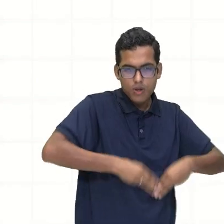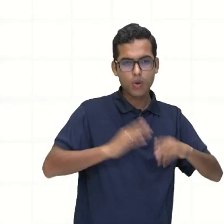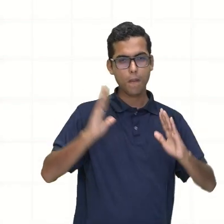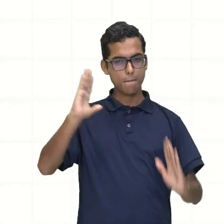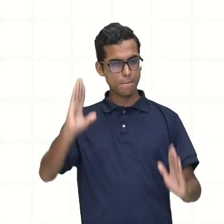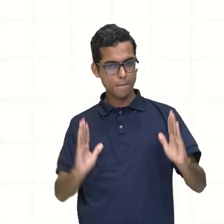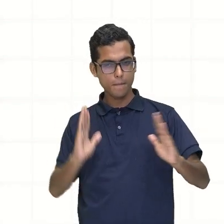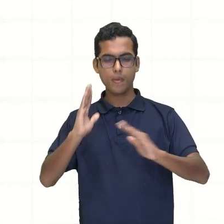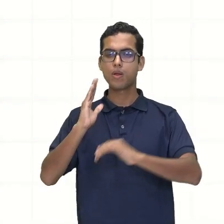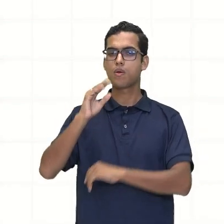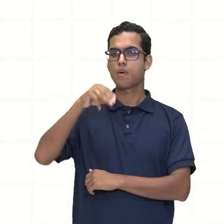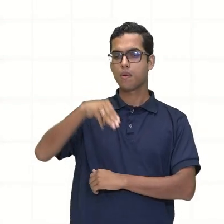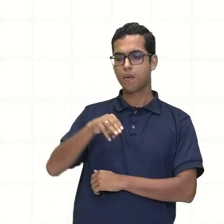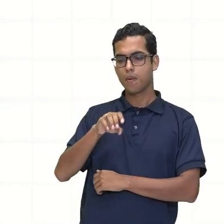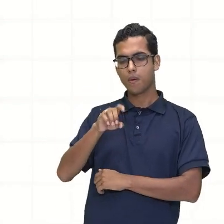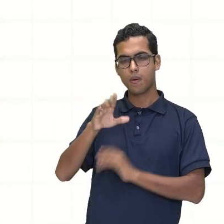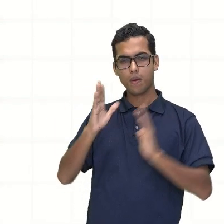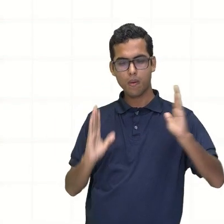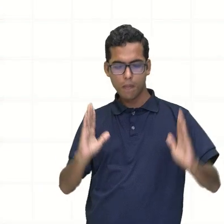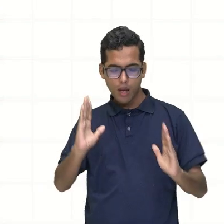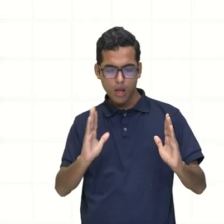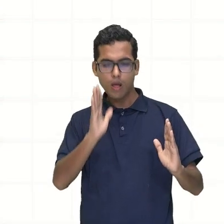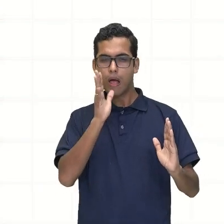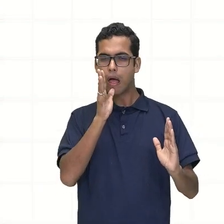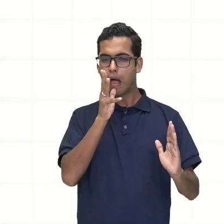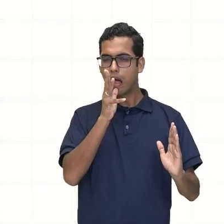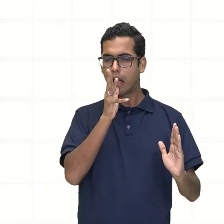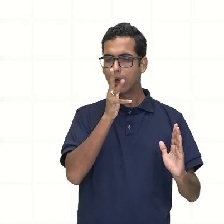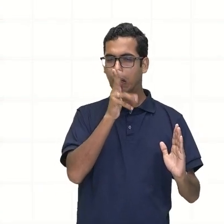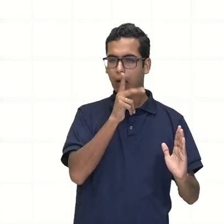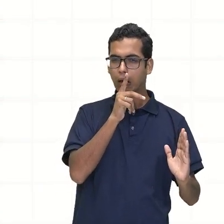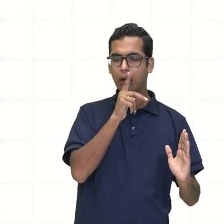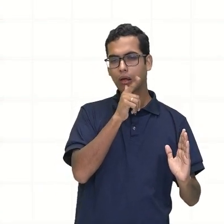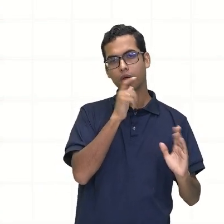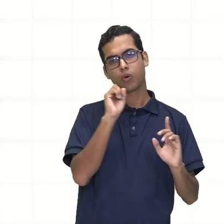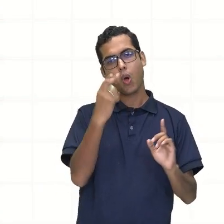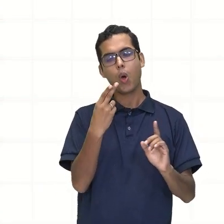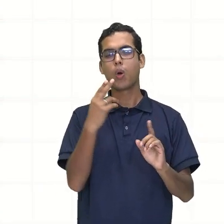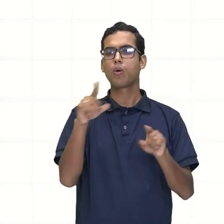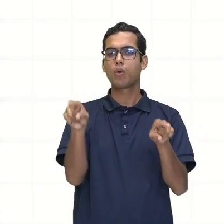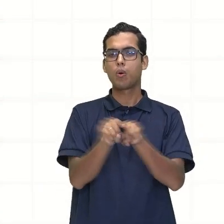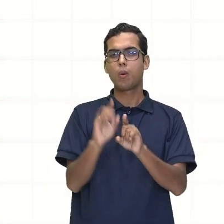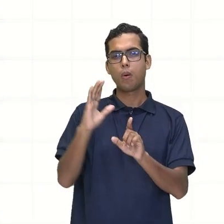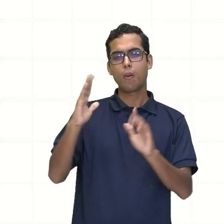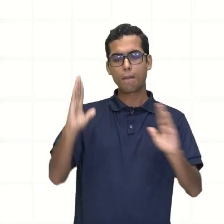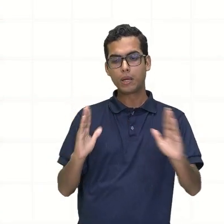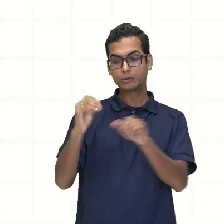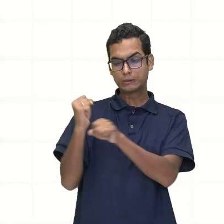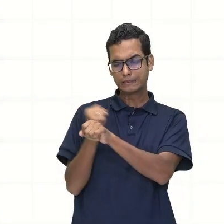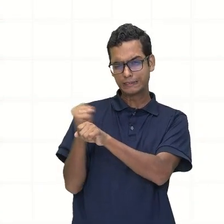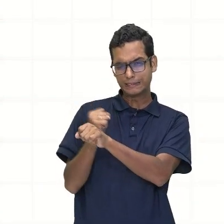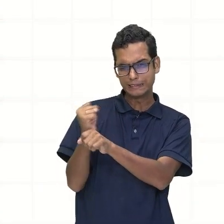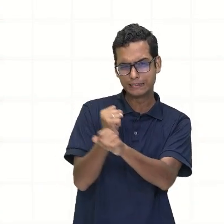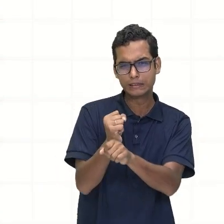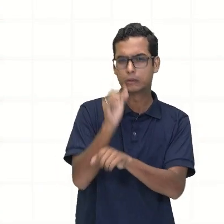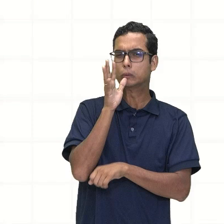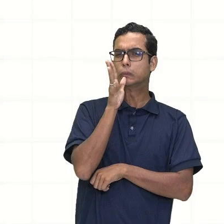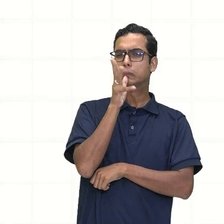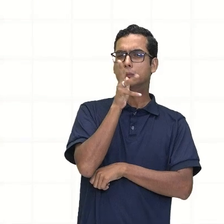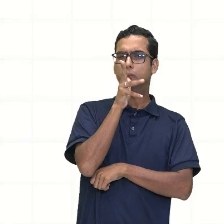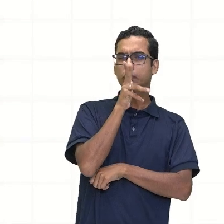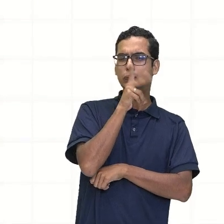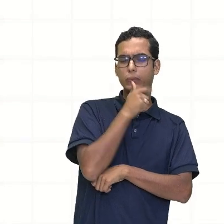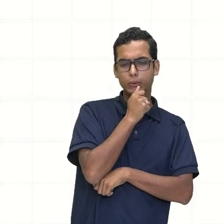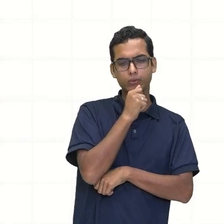médio ou longo prazo, tá bom? Então, a gente precisa se atentar aqui ao conceito para a gente não confundir com fontes